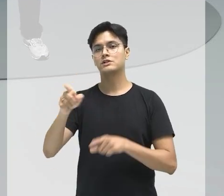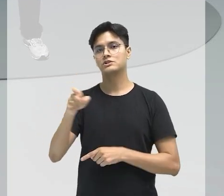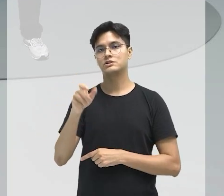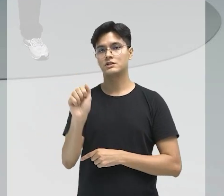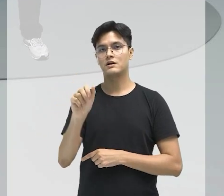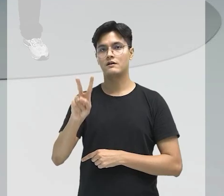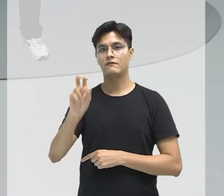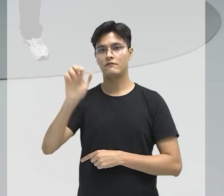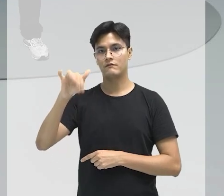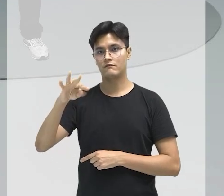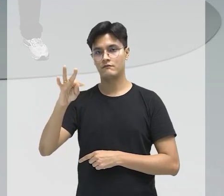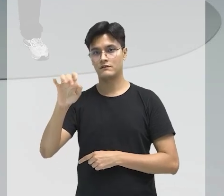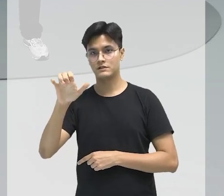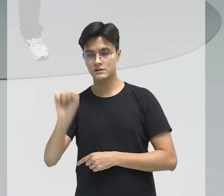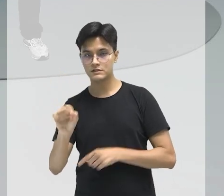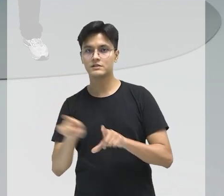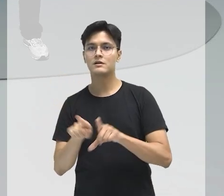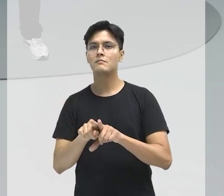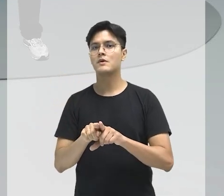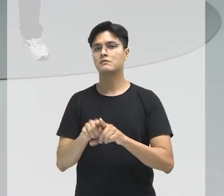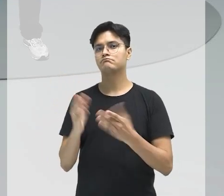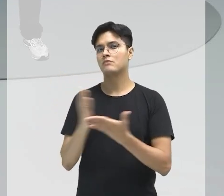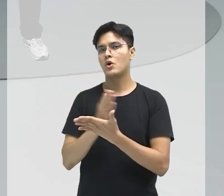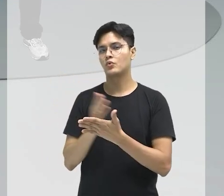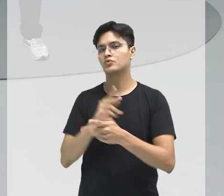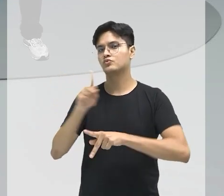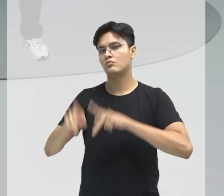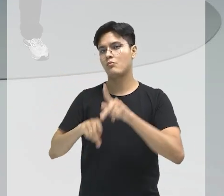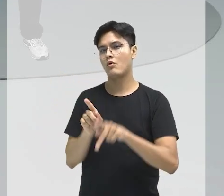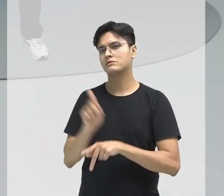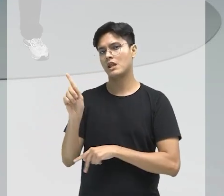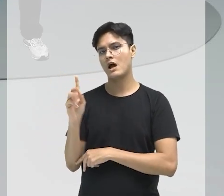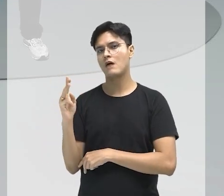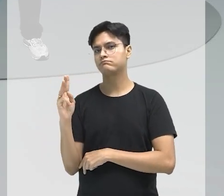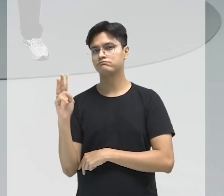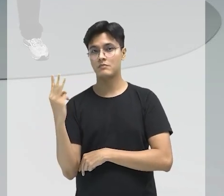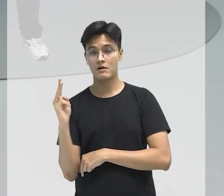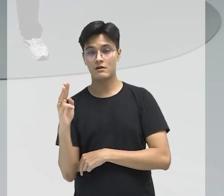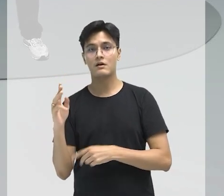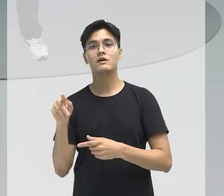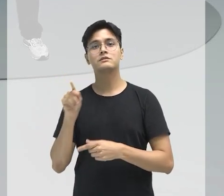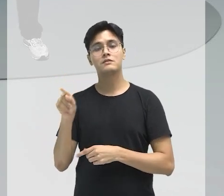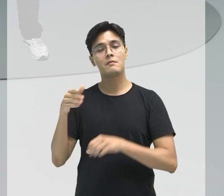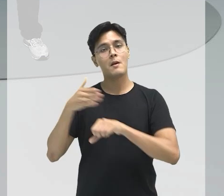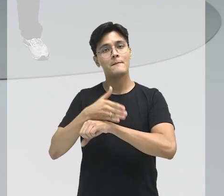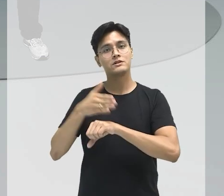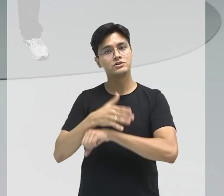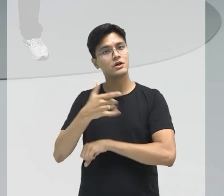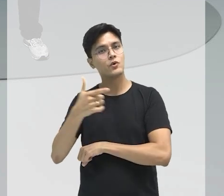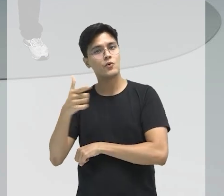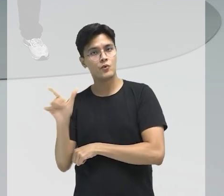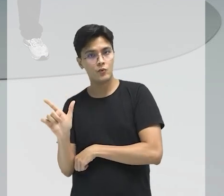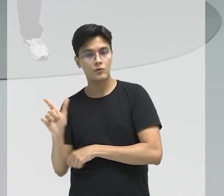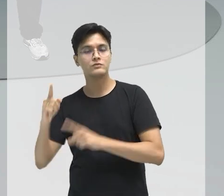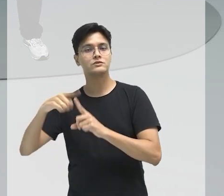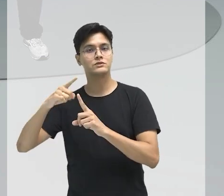gente? E tem povos também, como nós vimos lá do Mato Grosso do Sul, que são chavantes, só que pratica a outra modalidade, tá